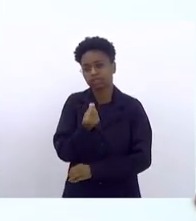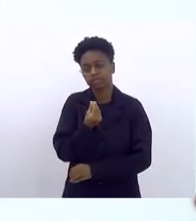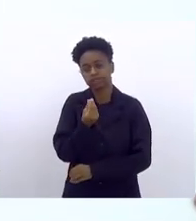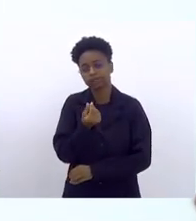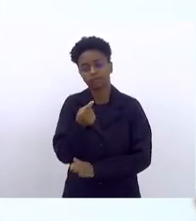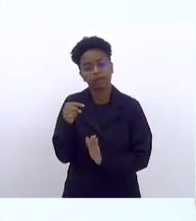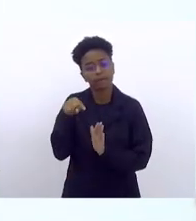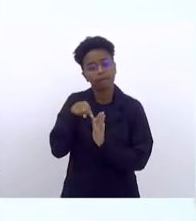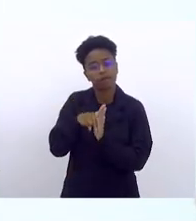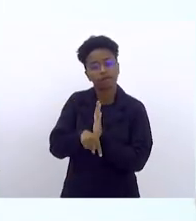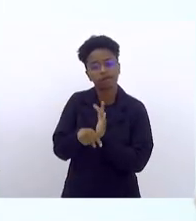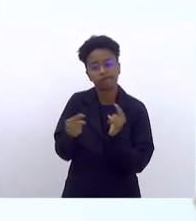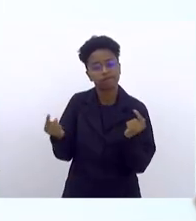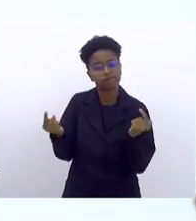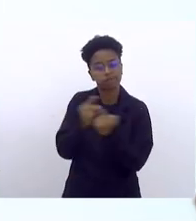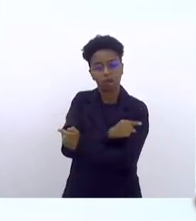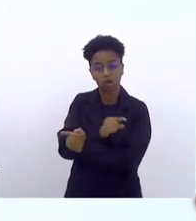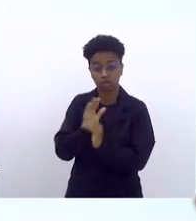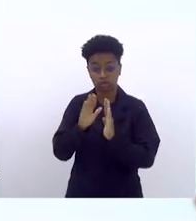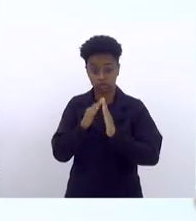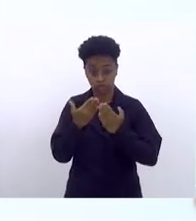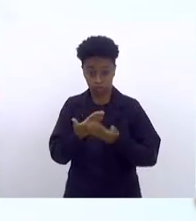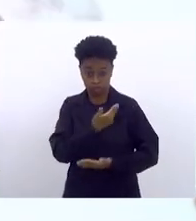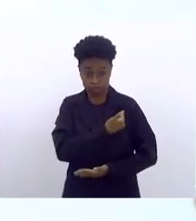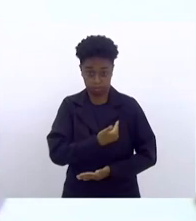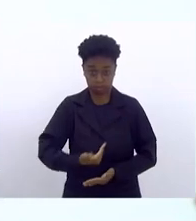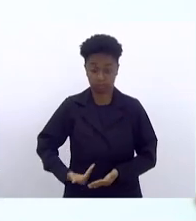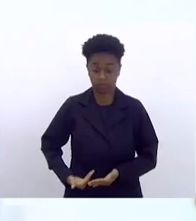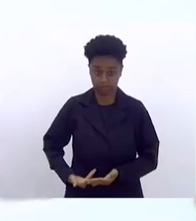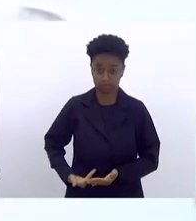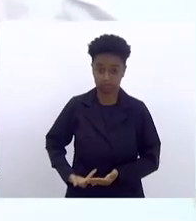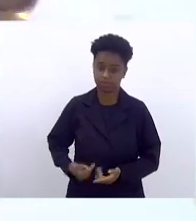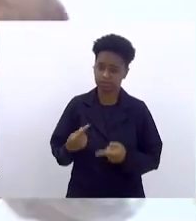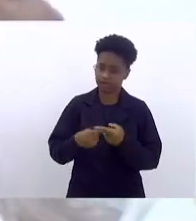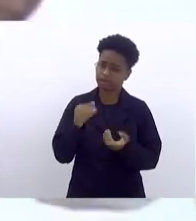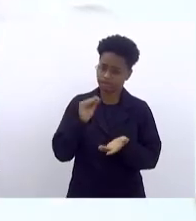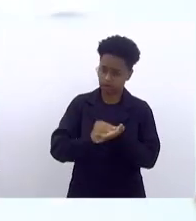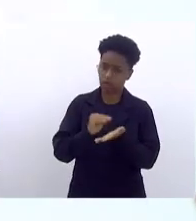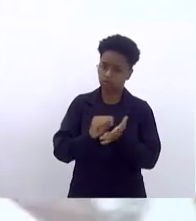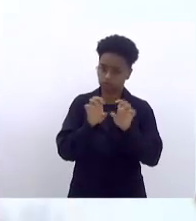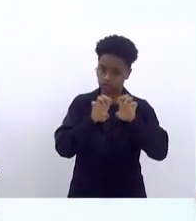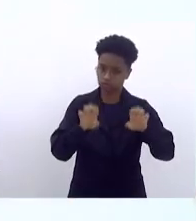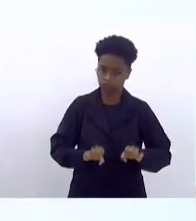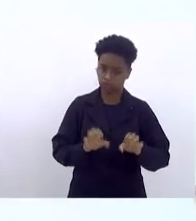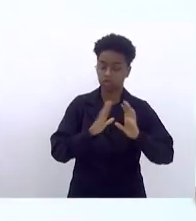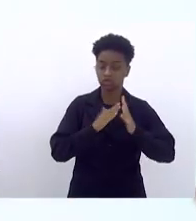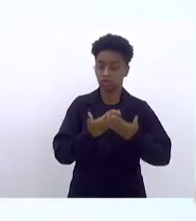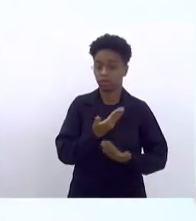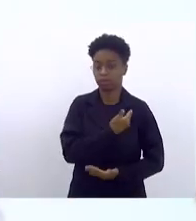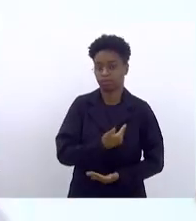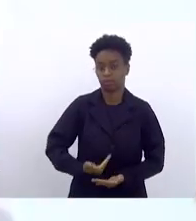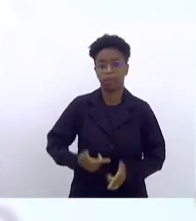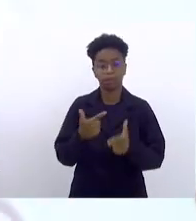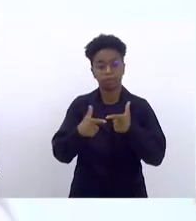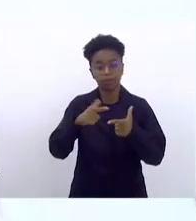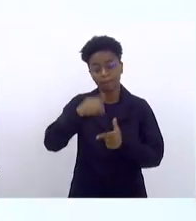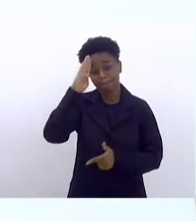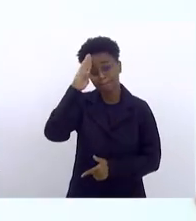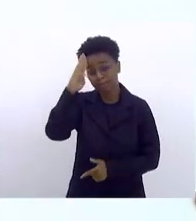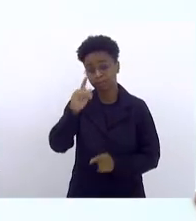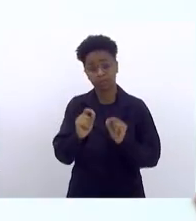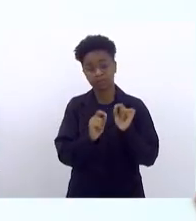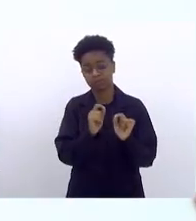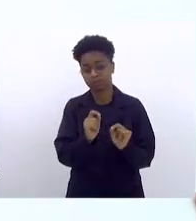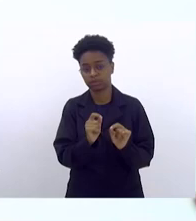aprofundando a contradição entre as escolas públicas que falta muita estrutura porque a escola pública o grande problema da escola pública é